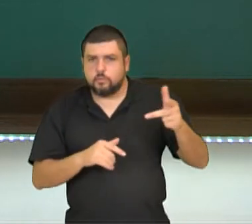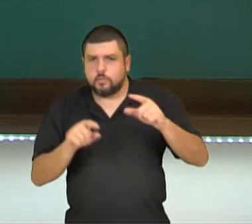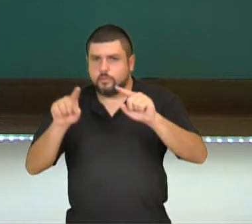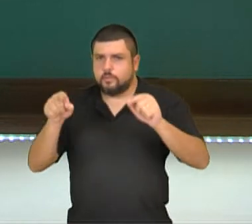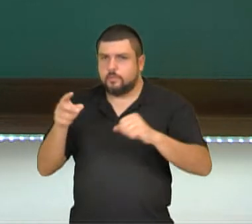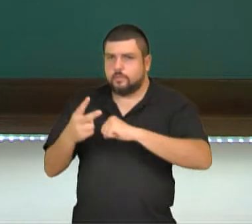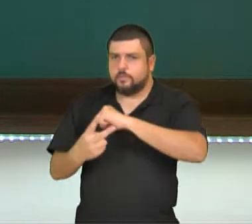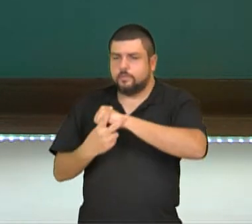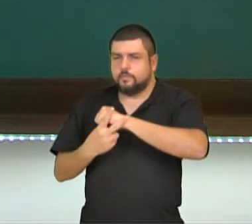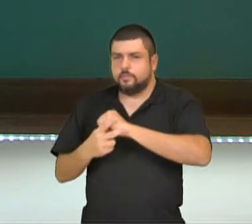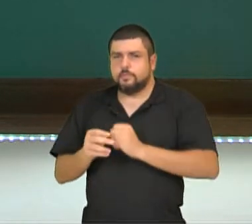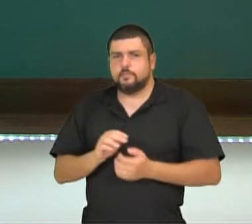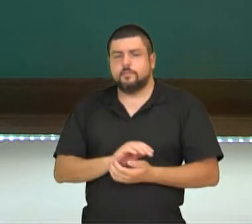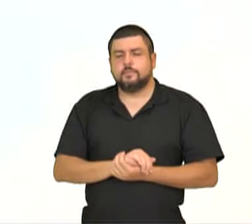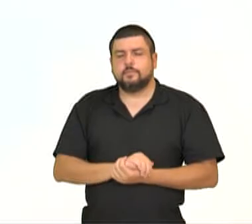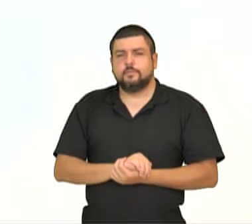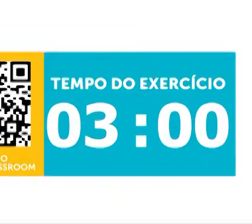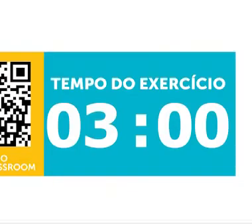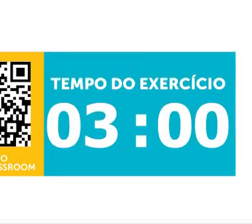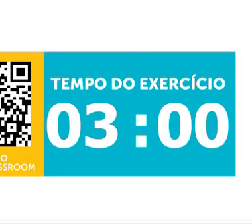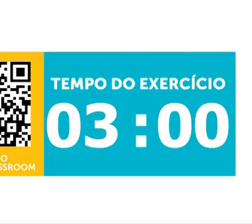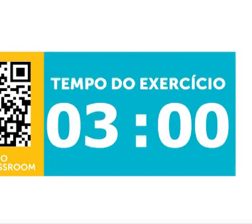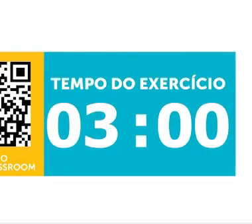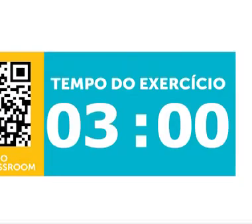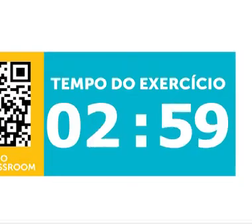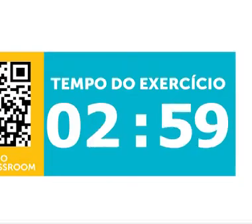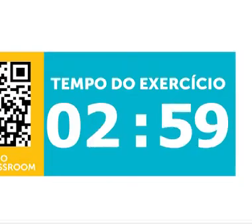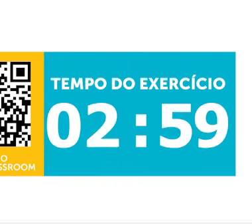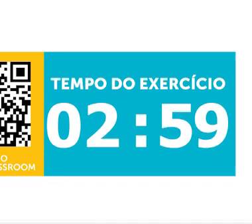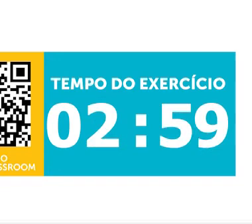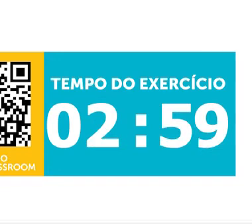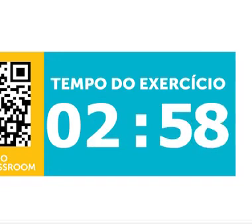certo? Espero vocês.